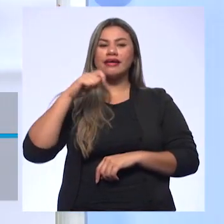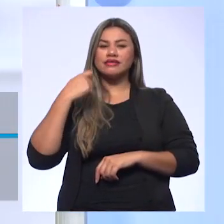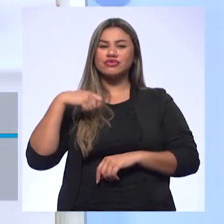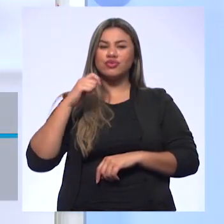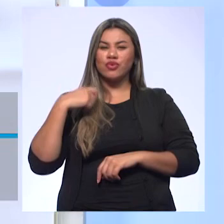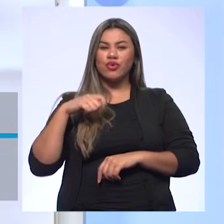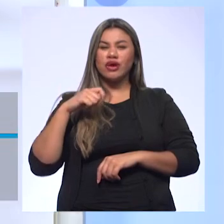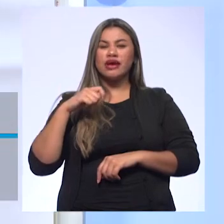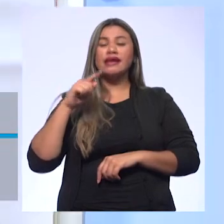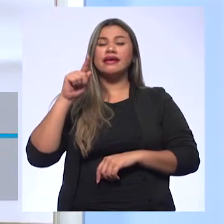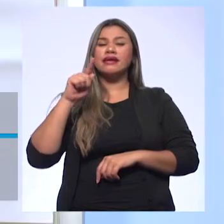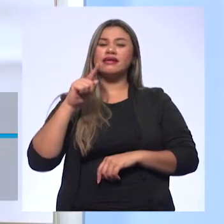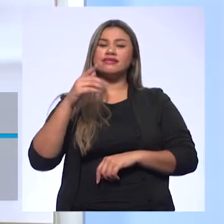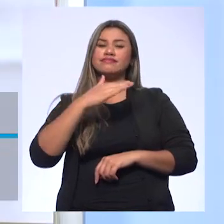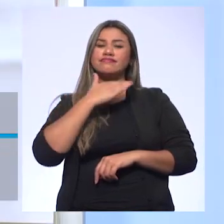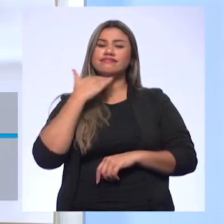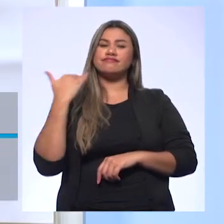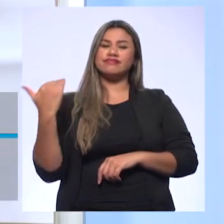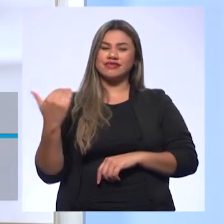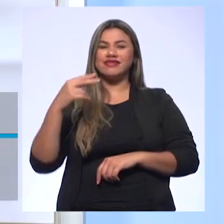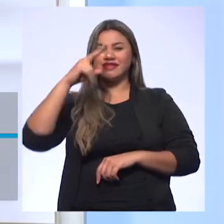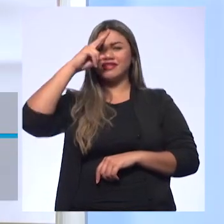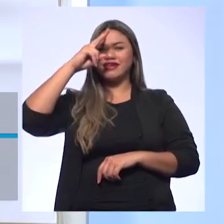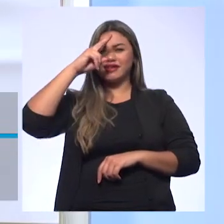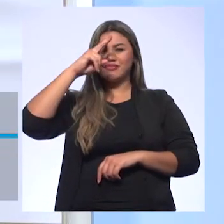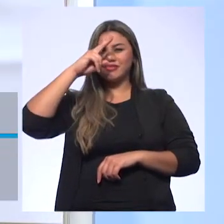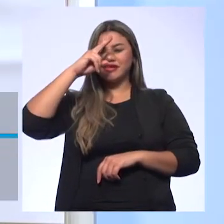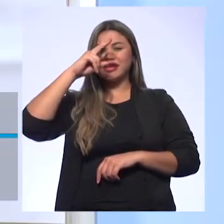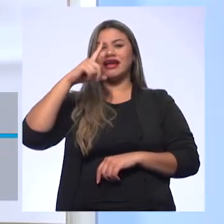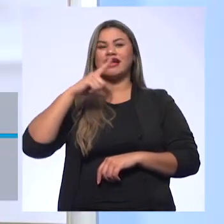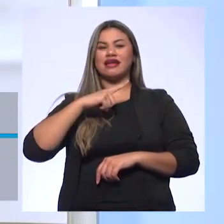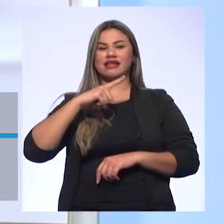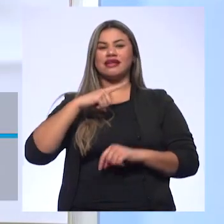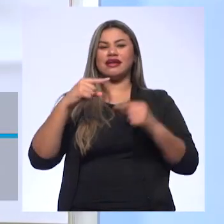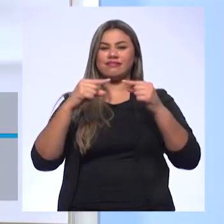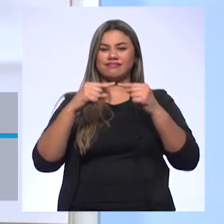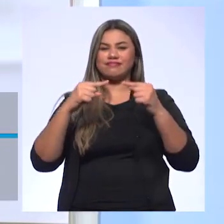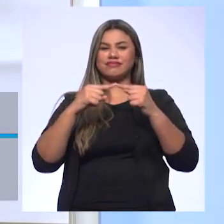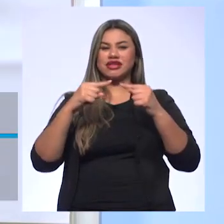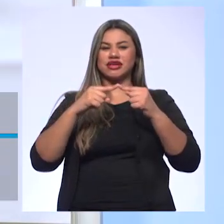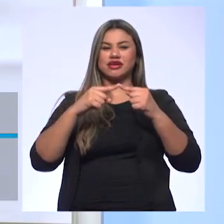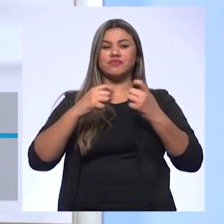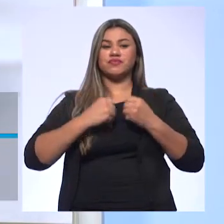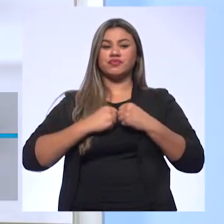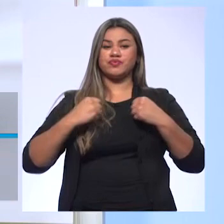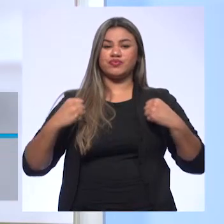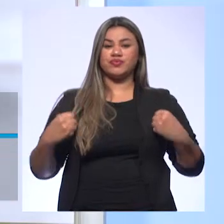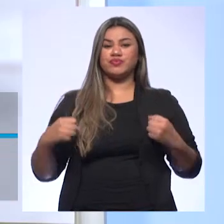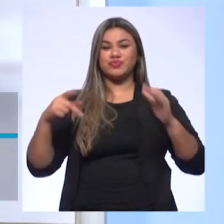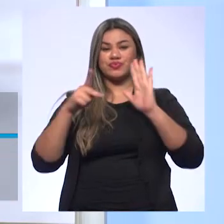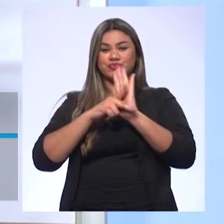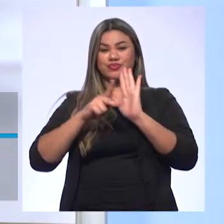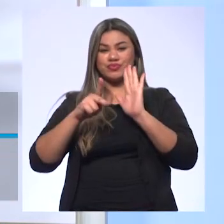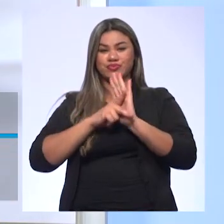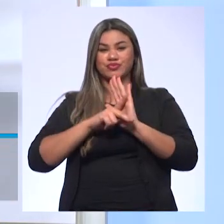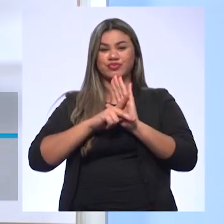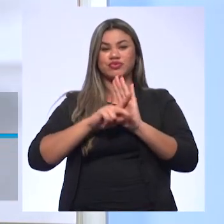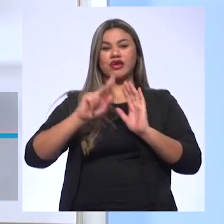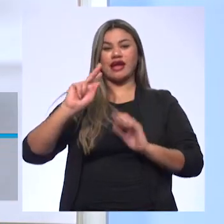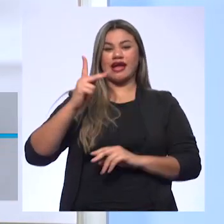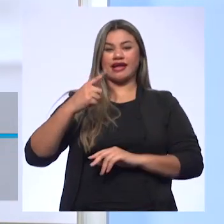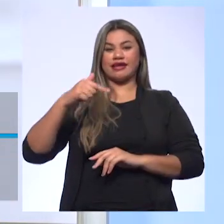falecer, que personalizava lá uma figura do HQ. Então você vê que nos desenhos fica